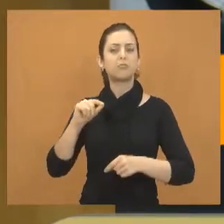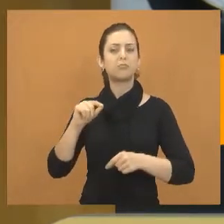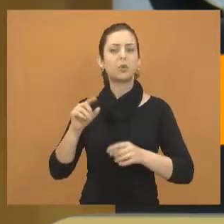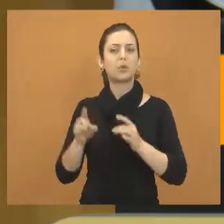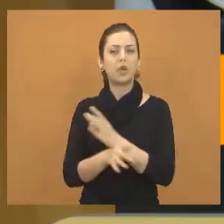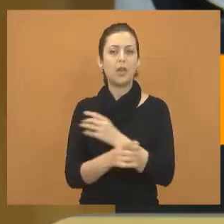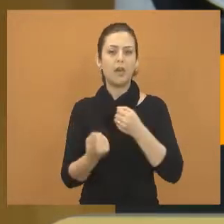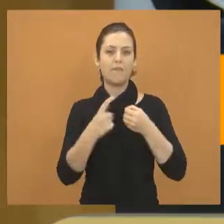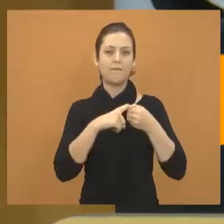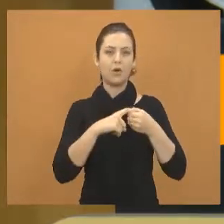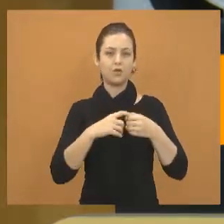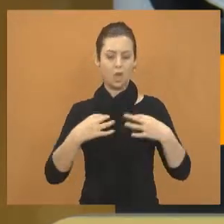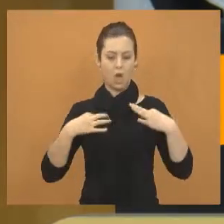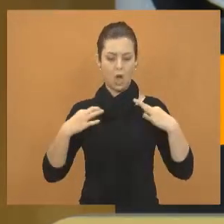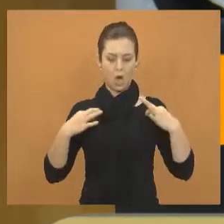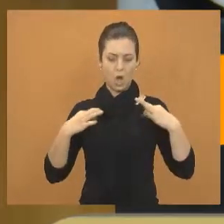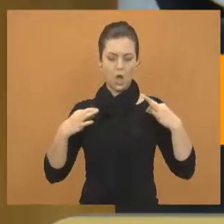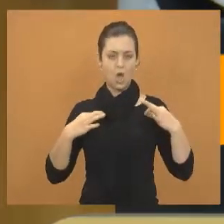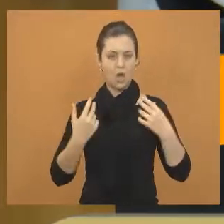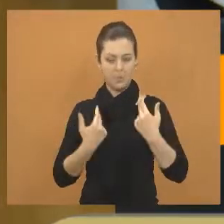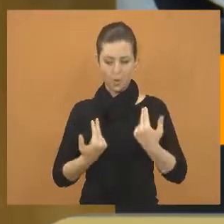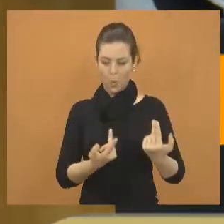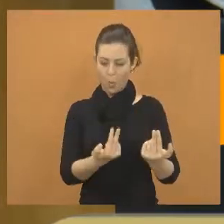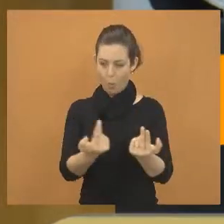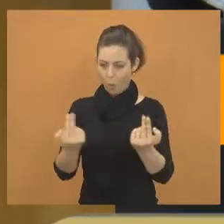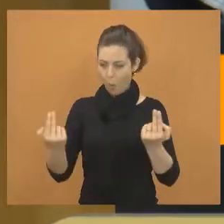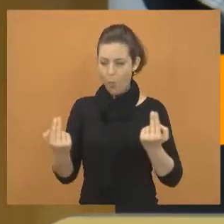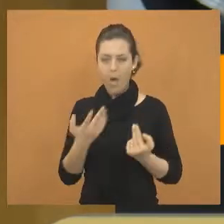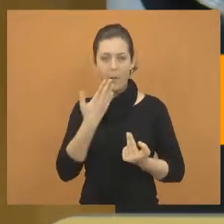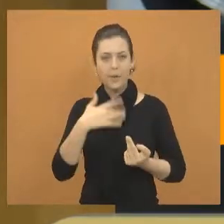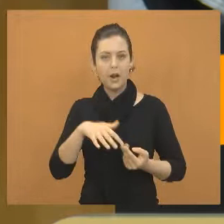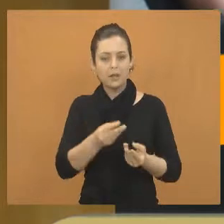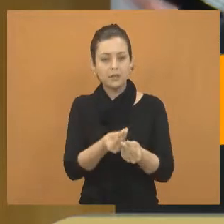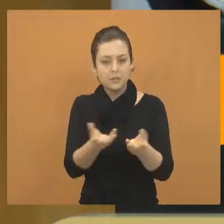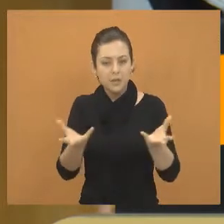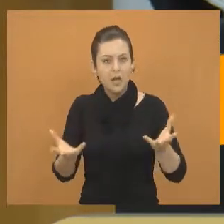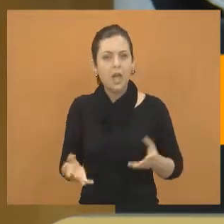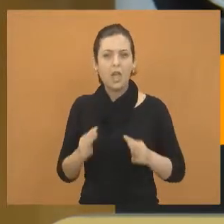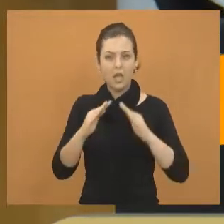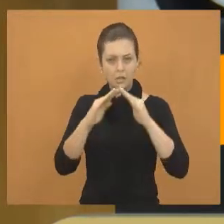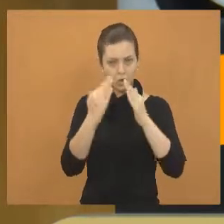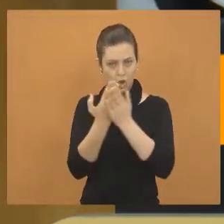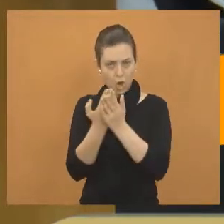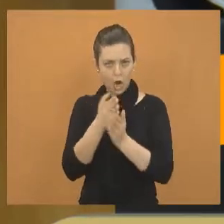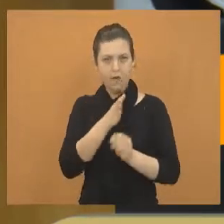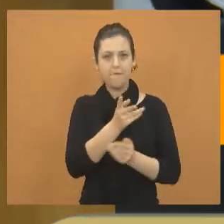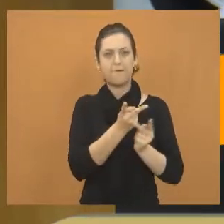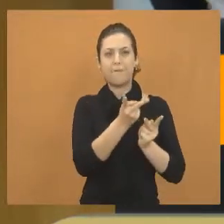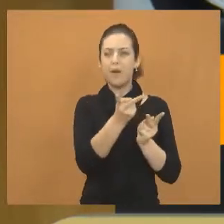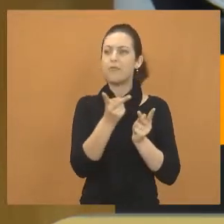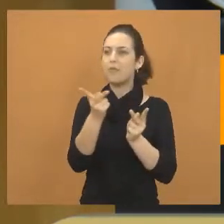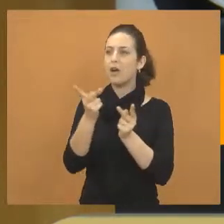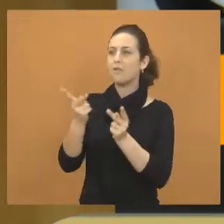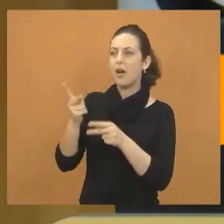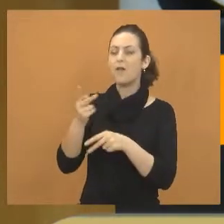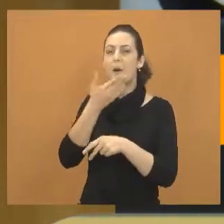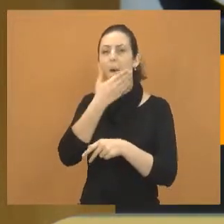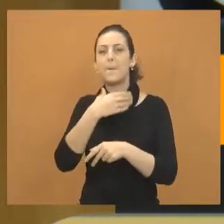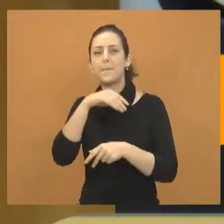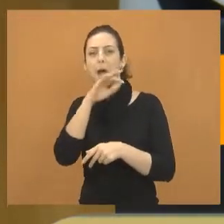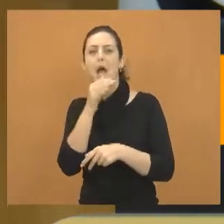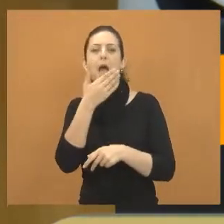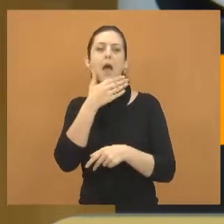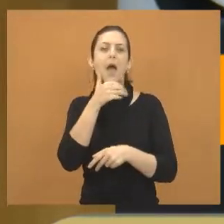a volta do uniforme escolar. As nossas crianças, eu andei por todas as escolas da nossa cidade, conversei com pais,